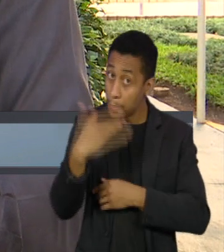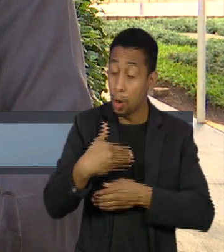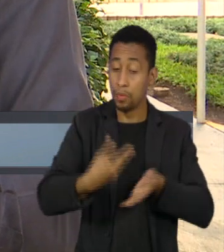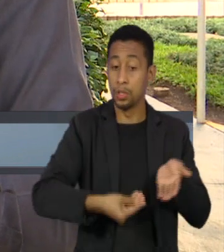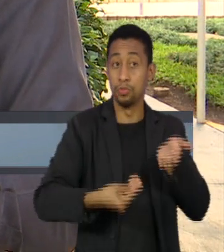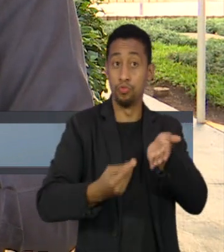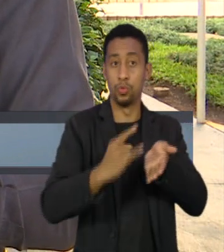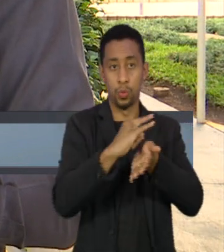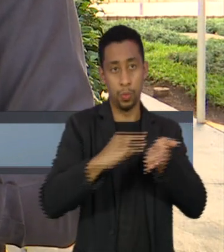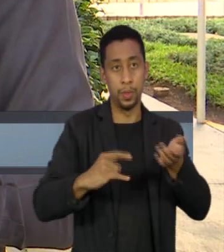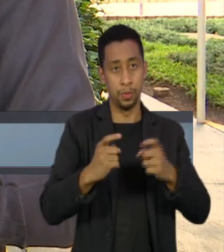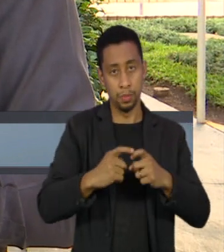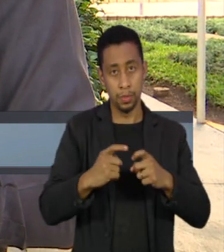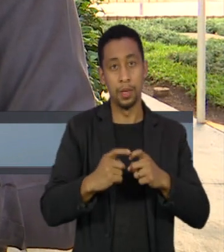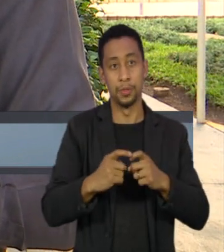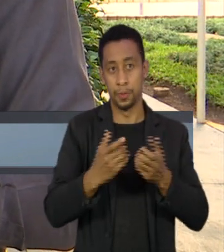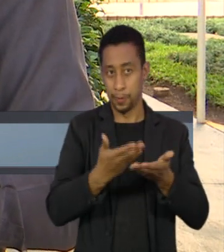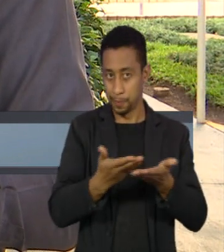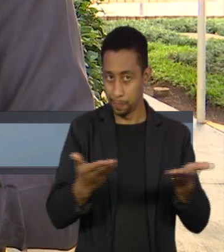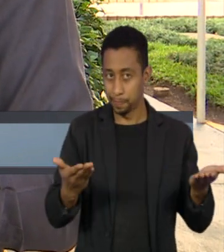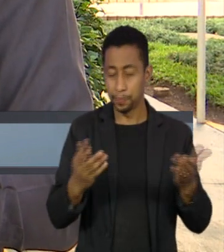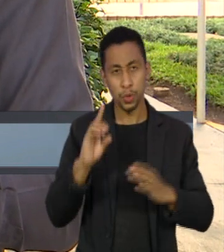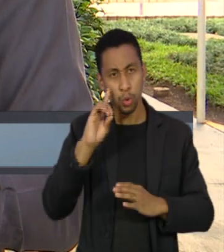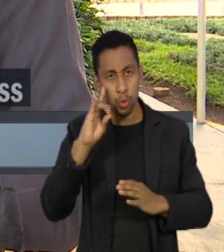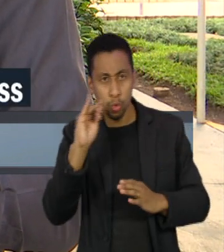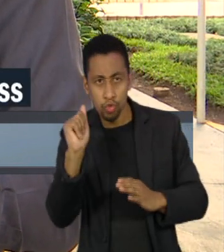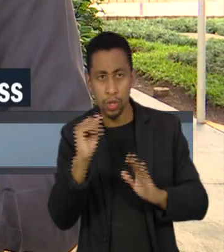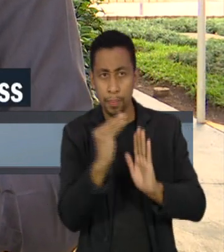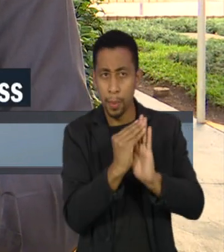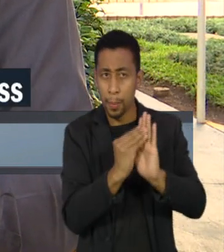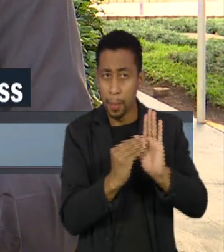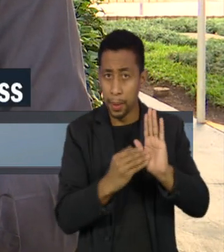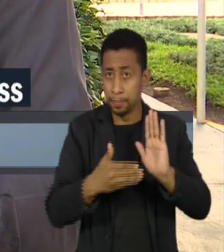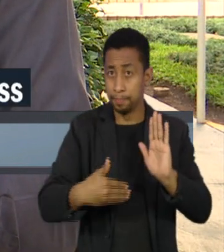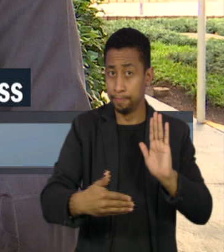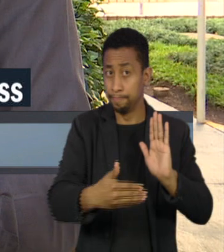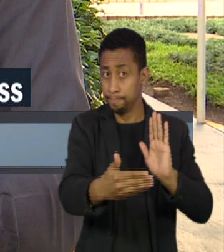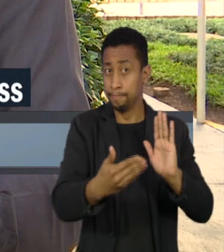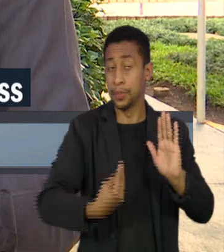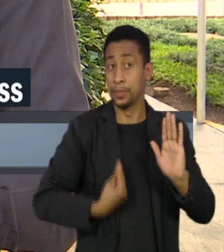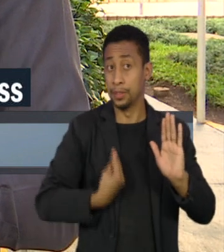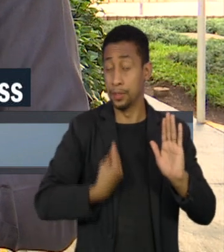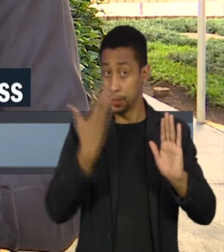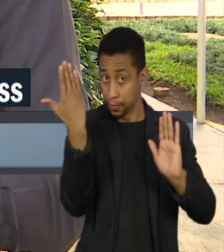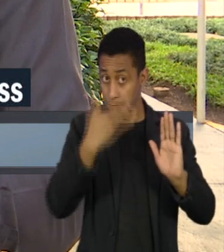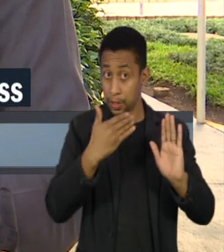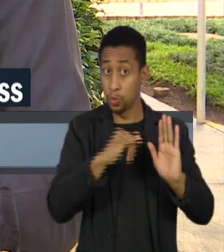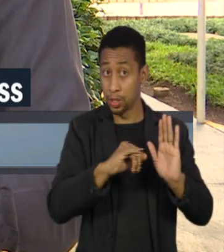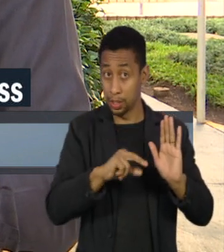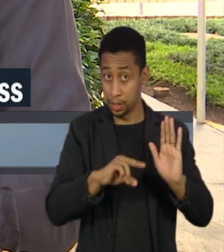documentos médicos. Para saber as datas do novo calendário da prova de vida do INSS,